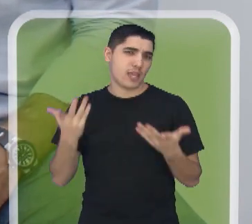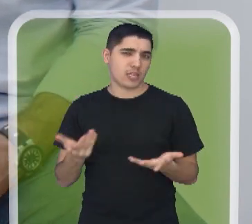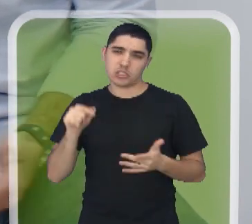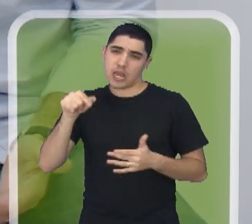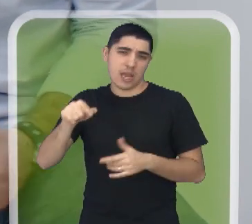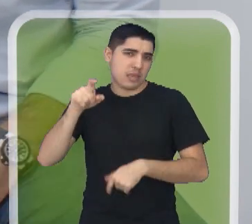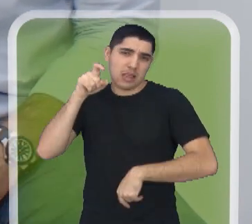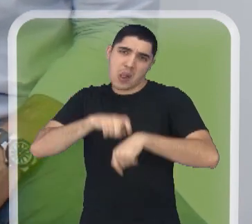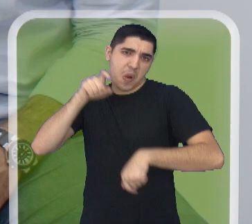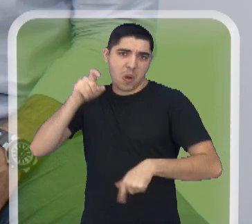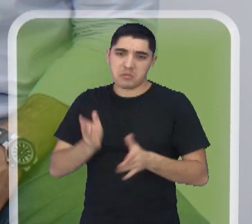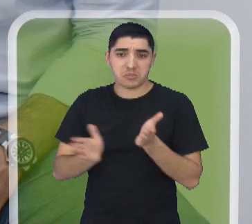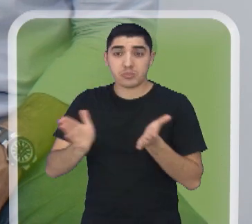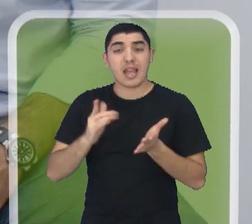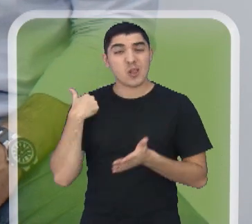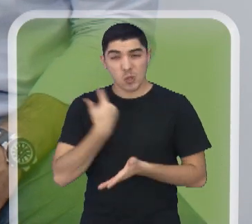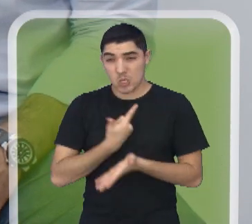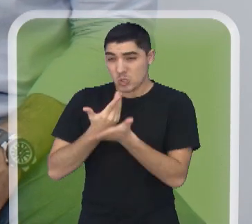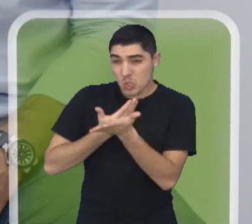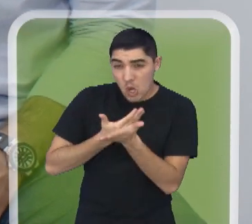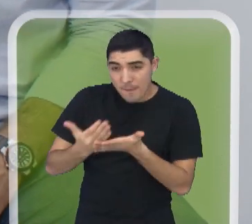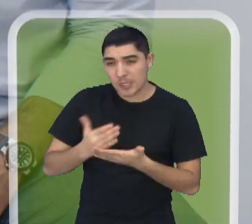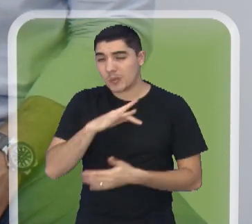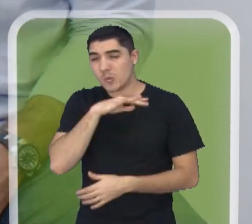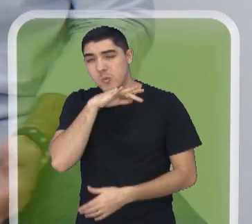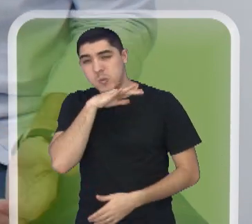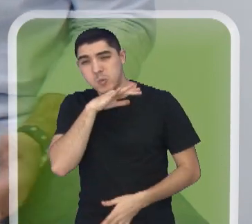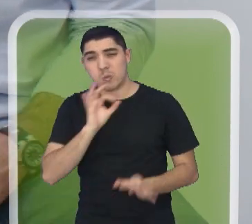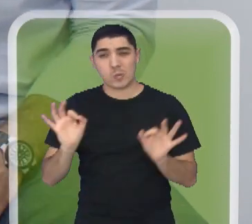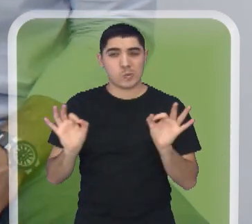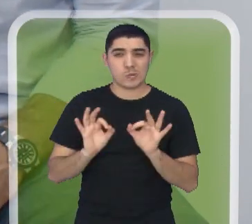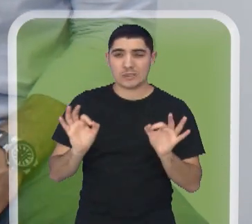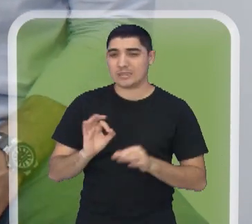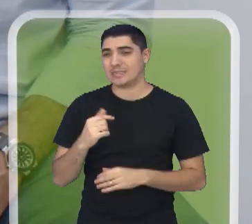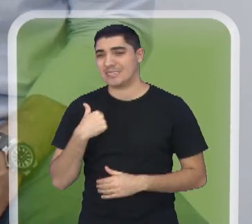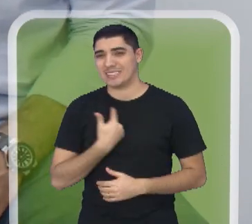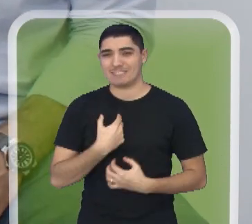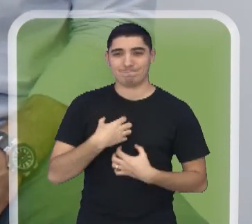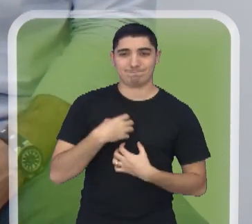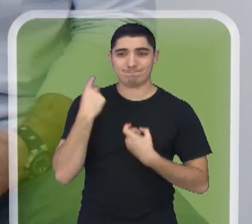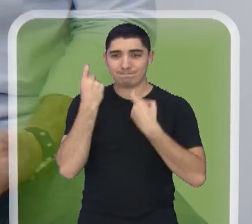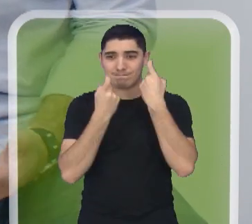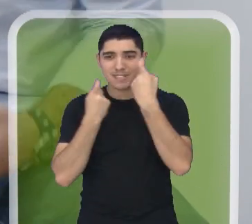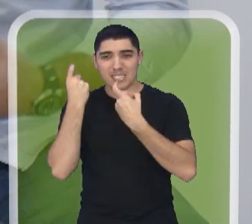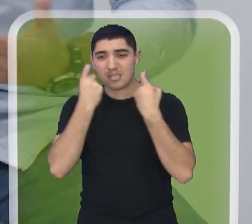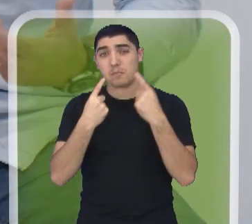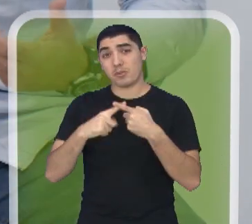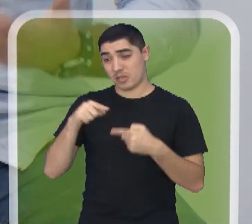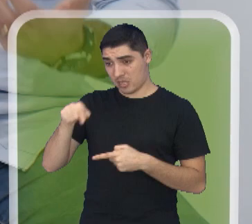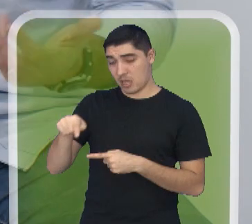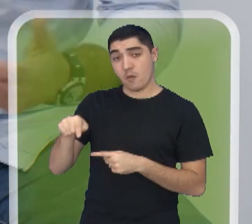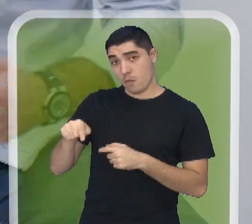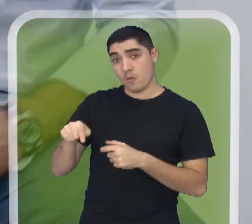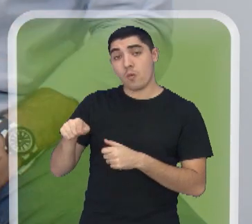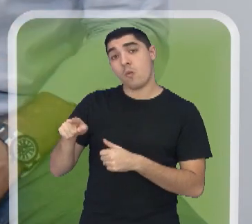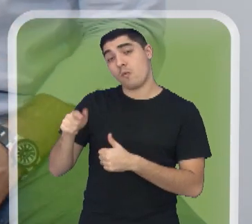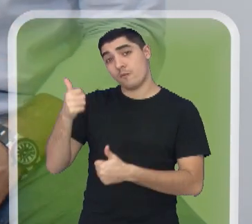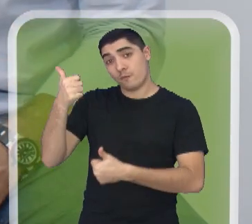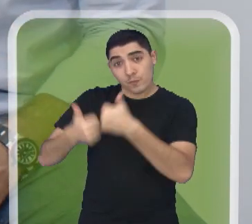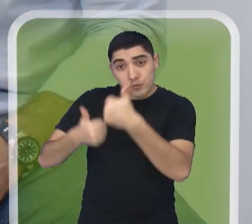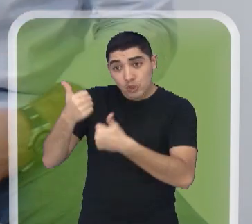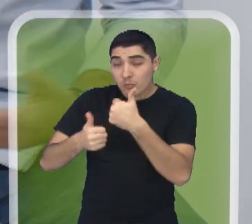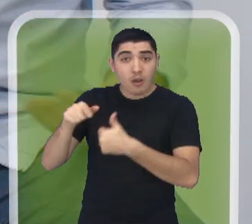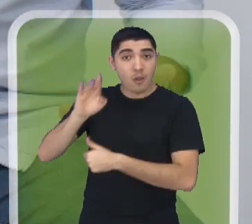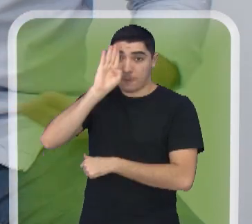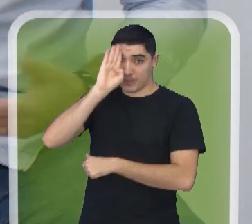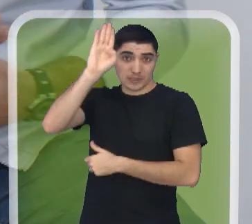Mas realmente nós começamos muito mal, né? E isso nos deixou preocupados, porque é o futebol que é o motor principal, né, de um clube. Não